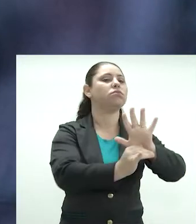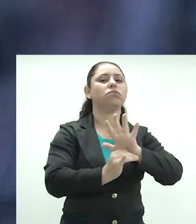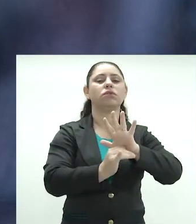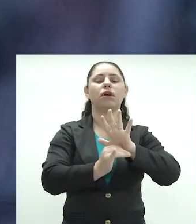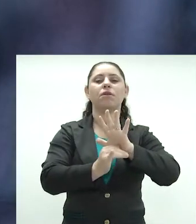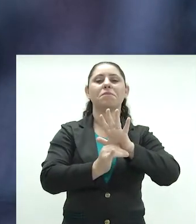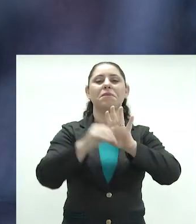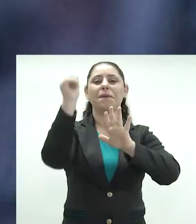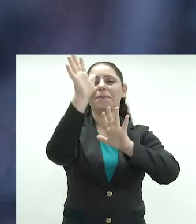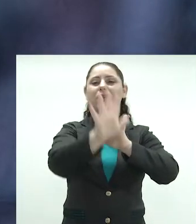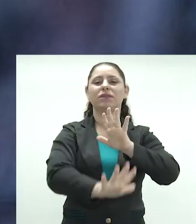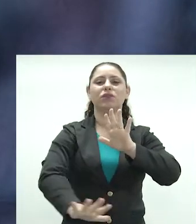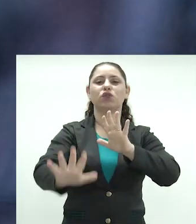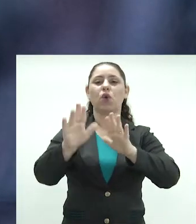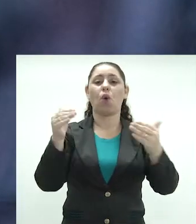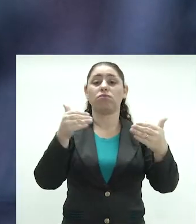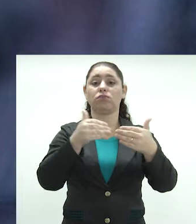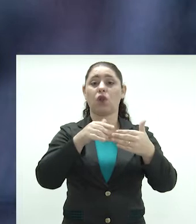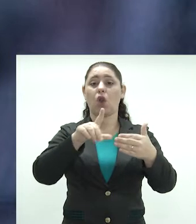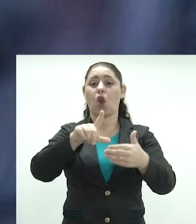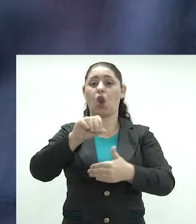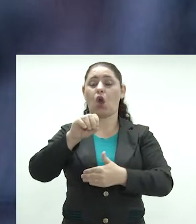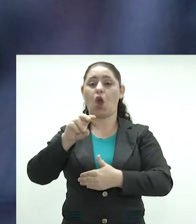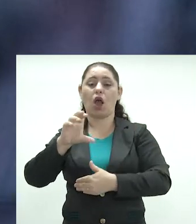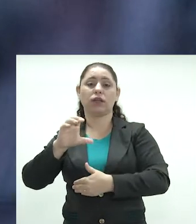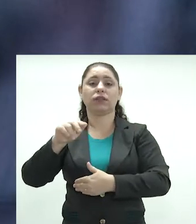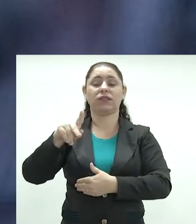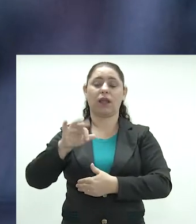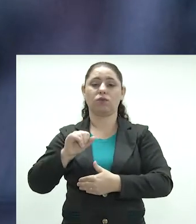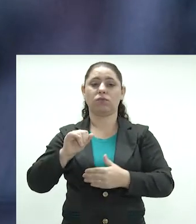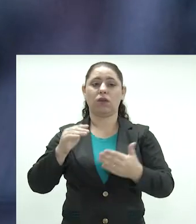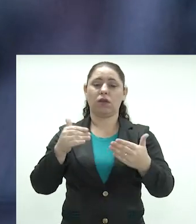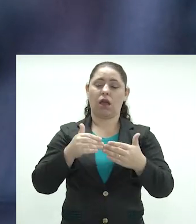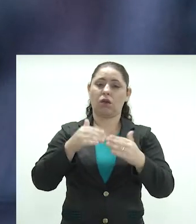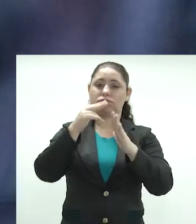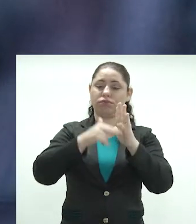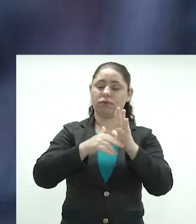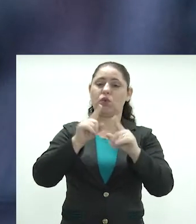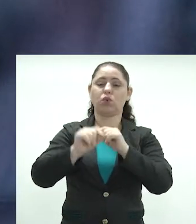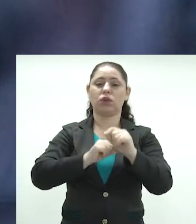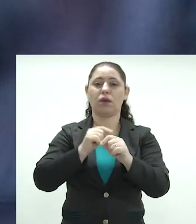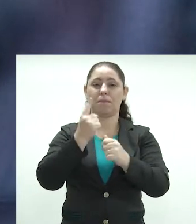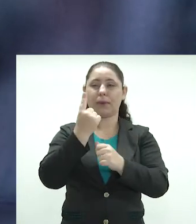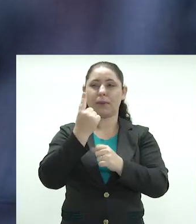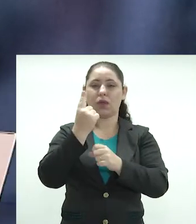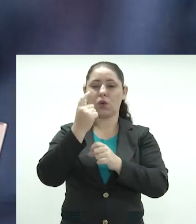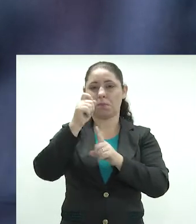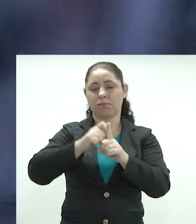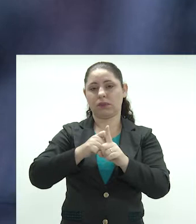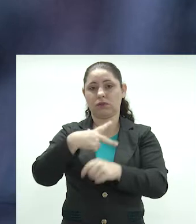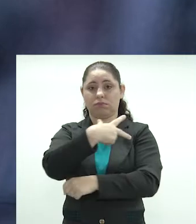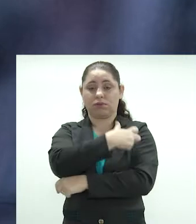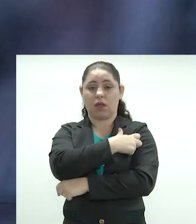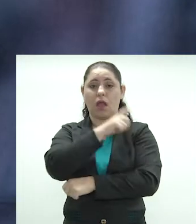dando exemplo para o resto do país, assim como você falou na questão do lockdown, né? Pois medidas restritivas muito leves e já nesse